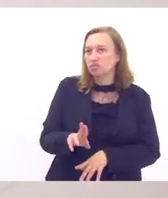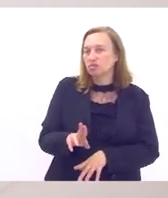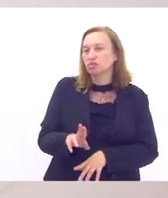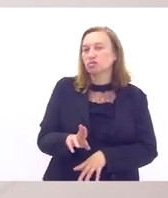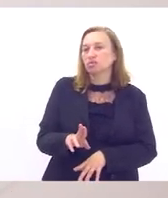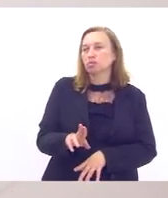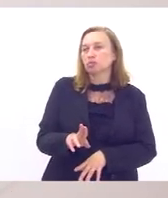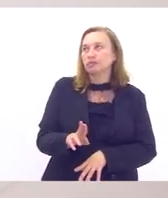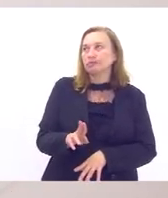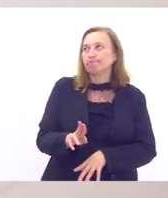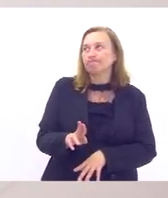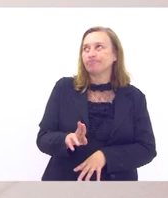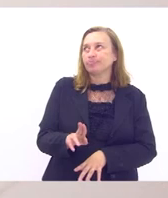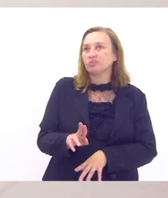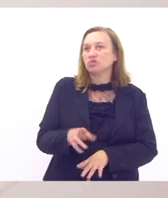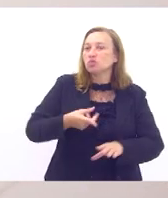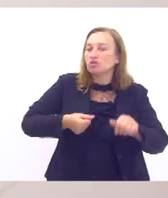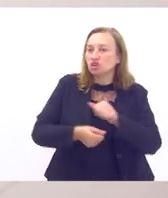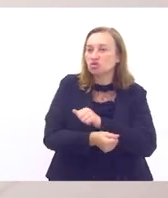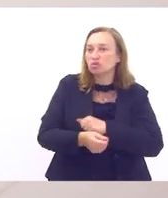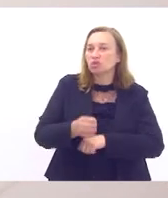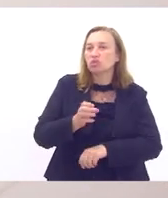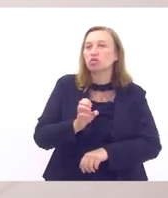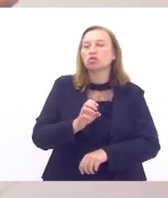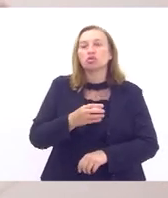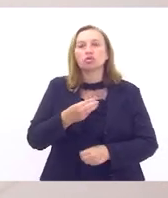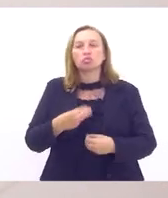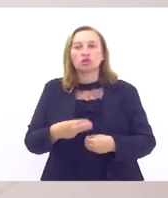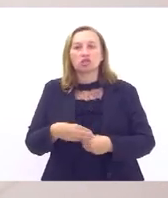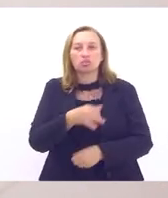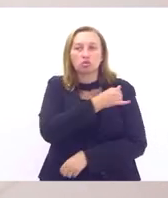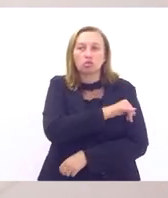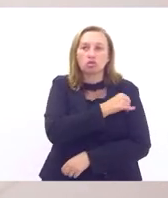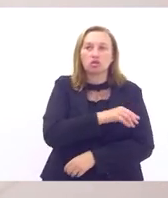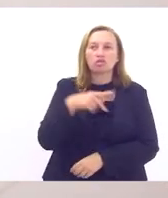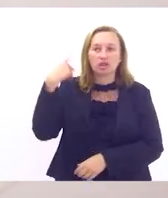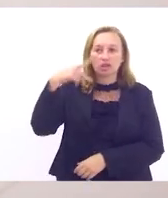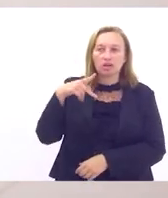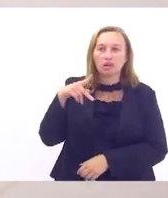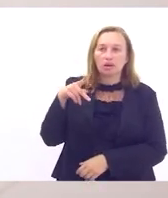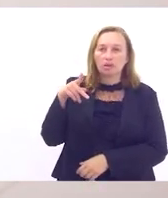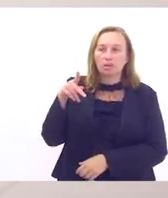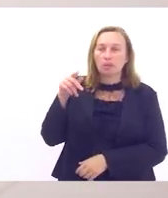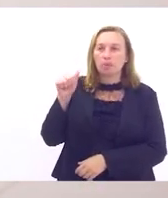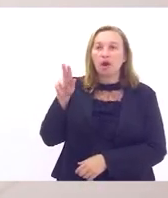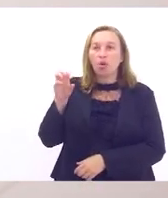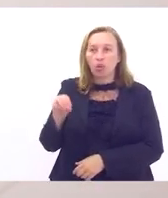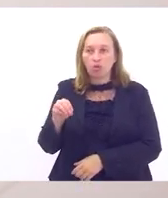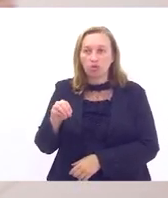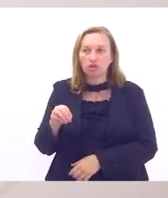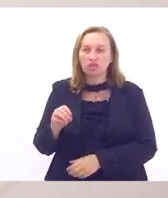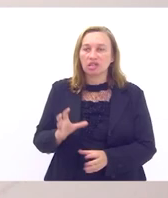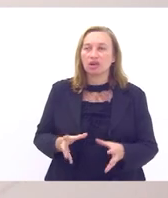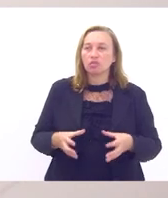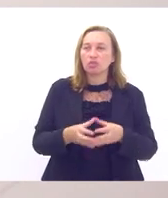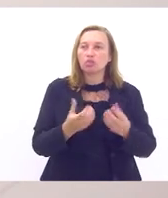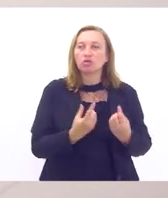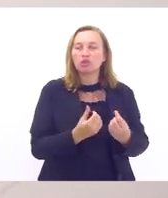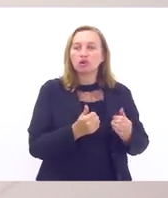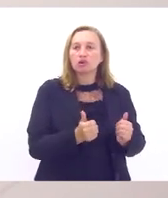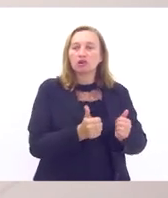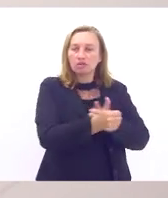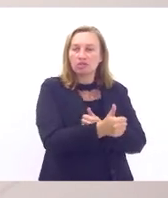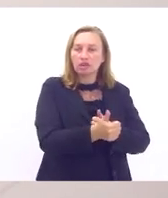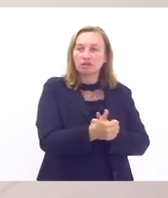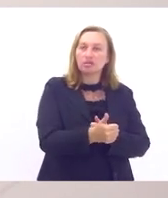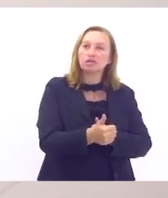também de um investimento no município do Rio de Janeiro pelo vereador Paulo Pinheiro, que preside a Frente Parlamentar Municipal